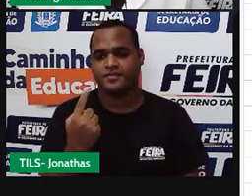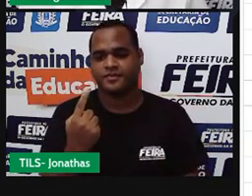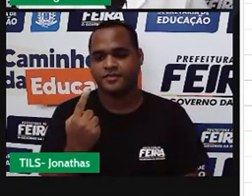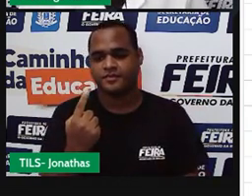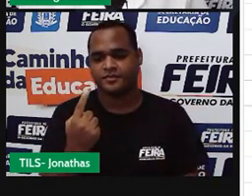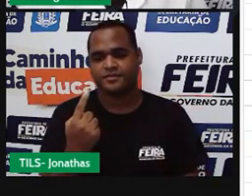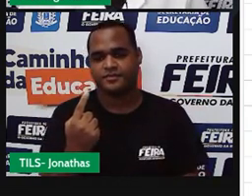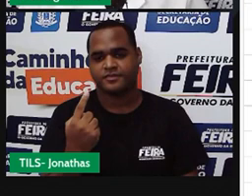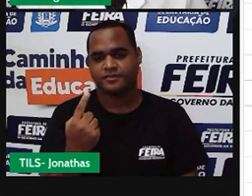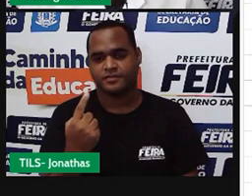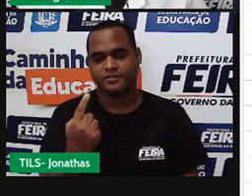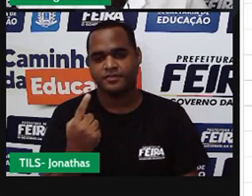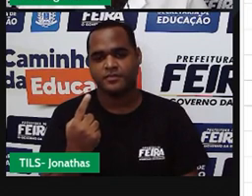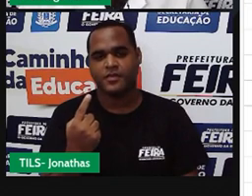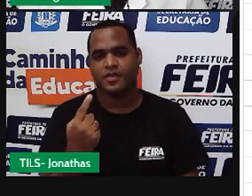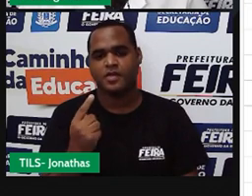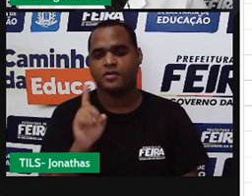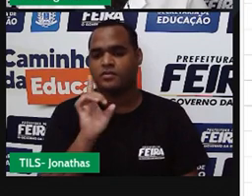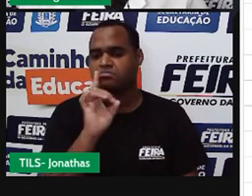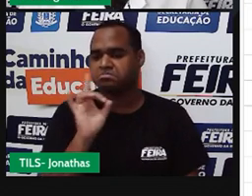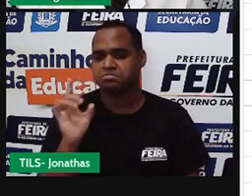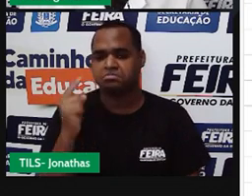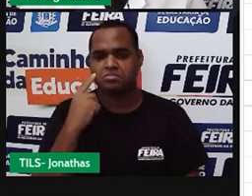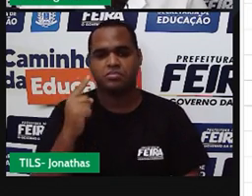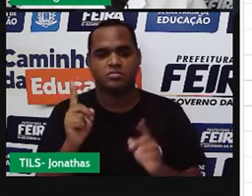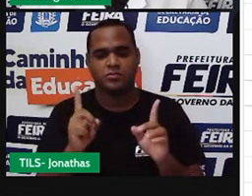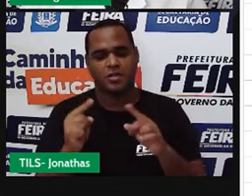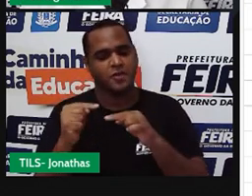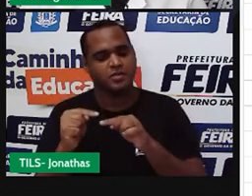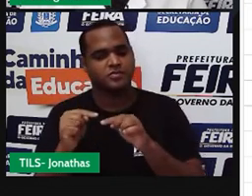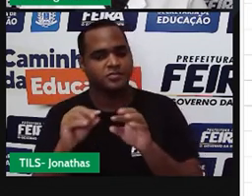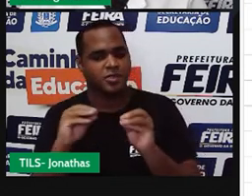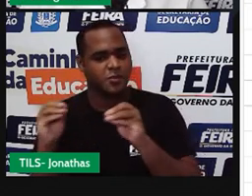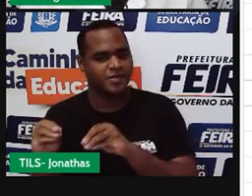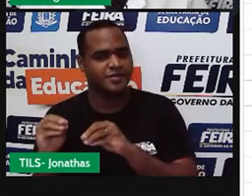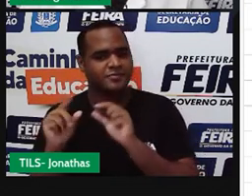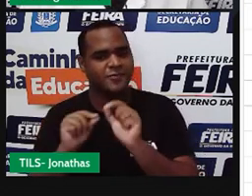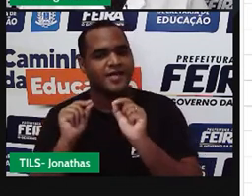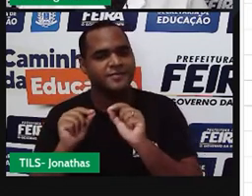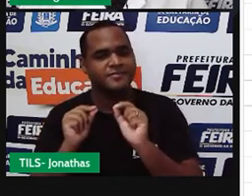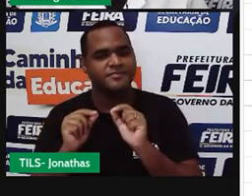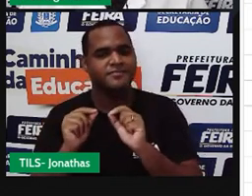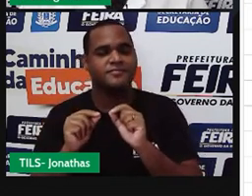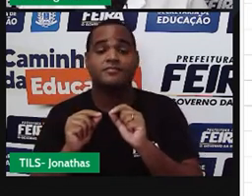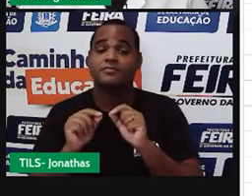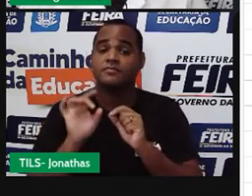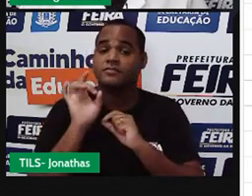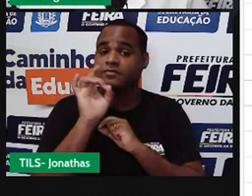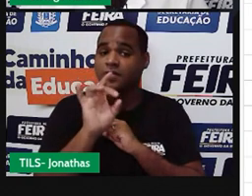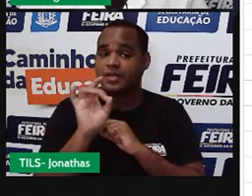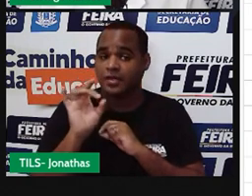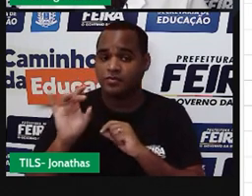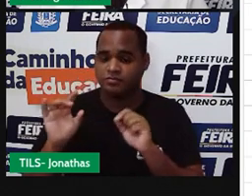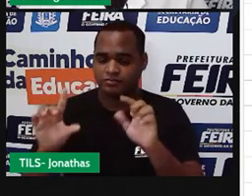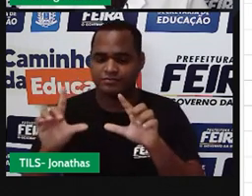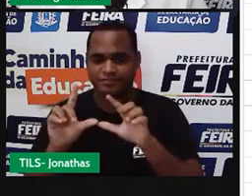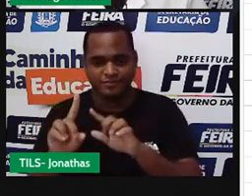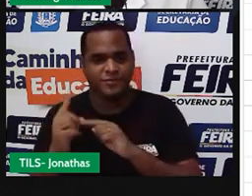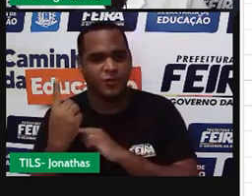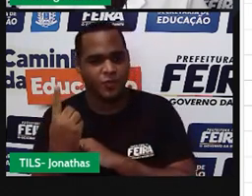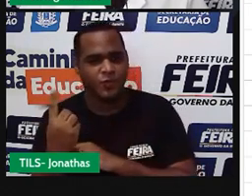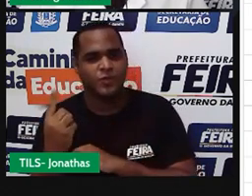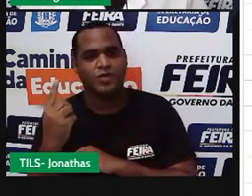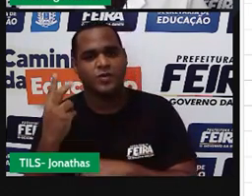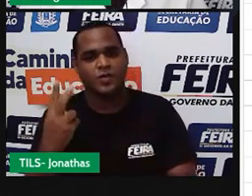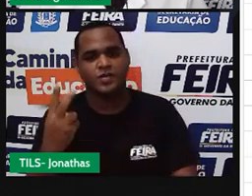o quanto é que vai medir esse lado aqui ó daqui até aqui se cada pedacinho médium um